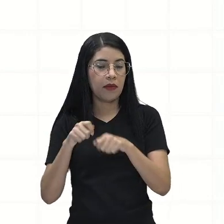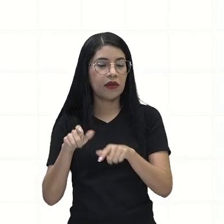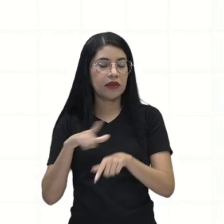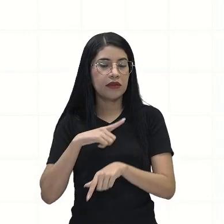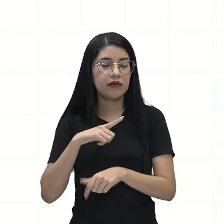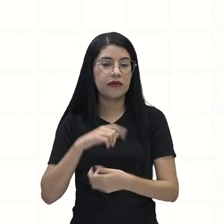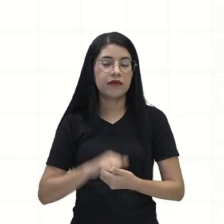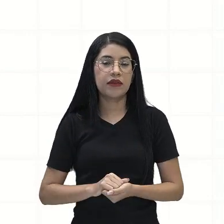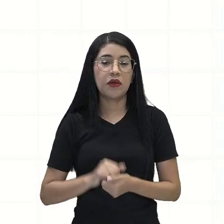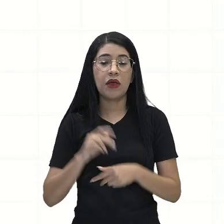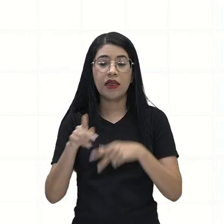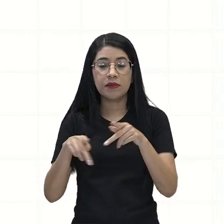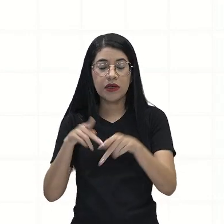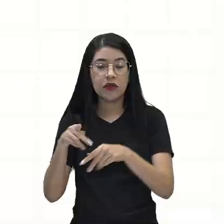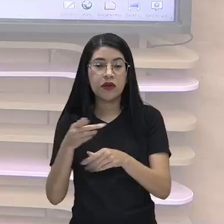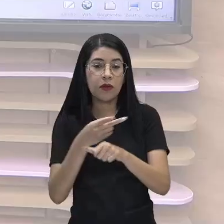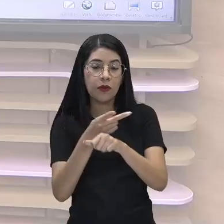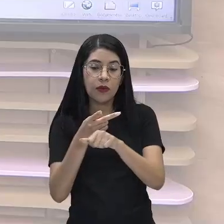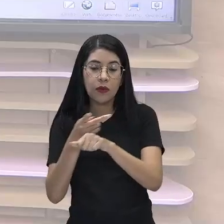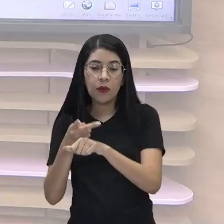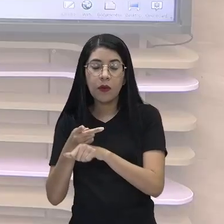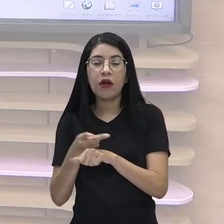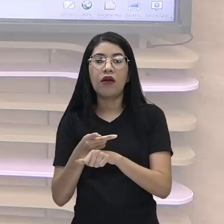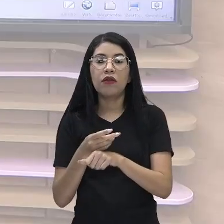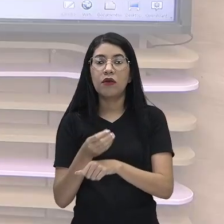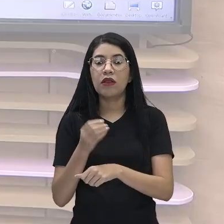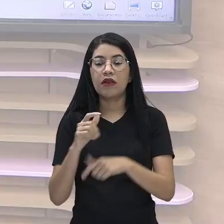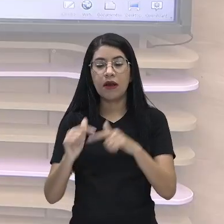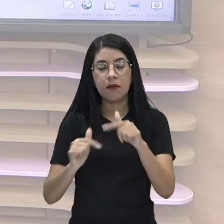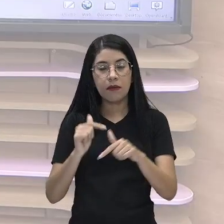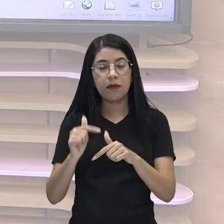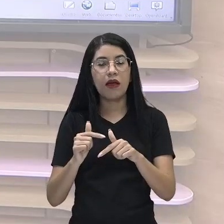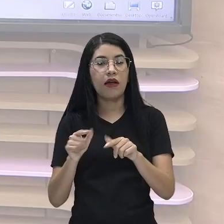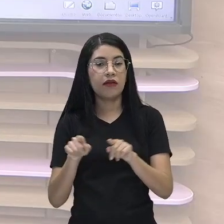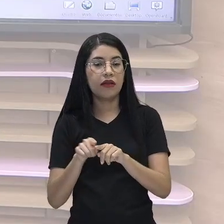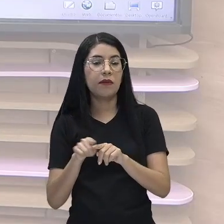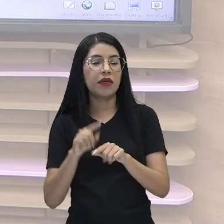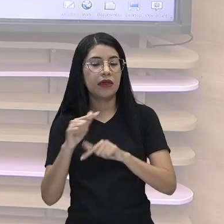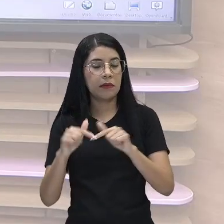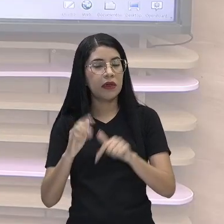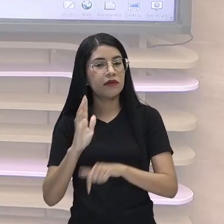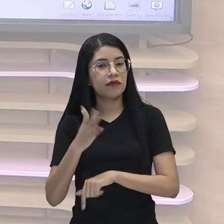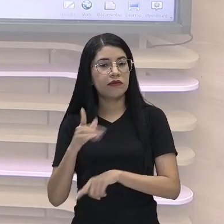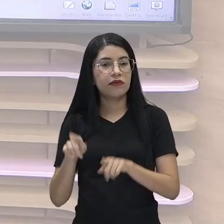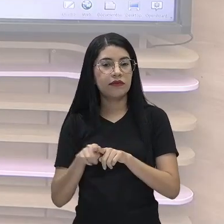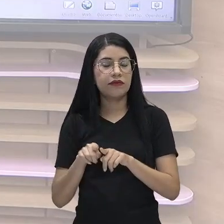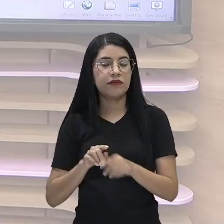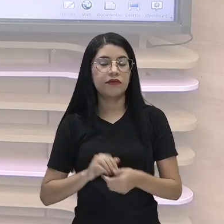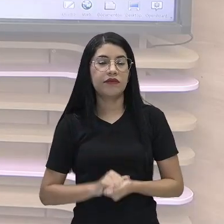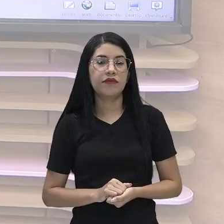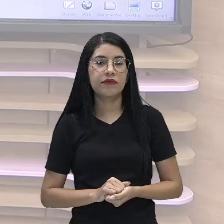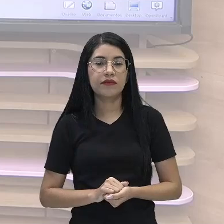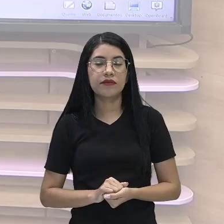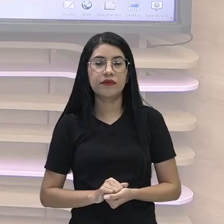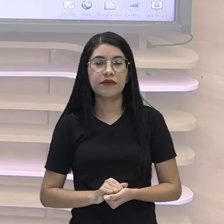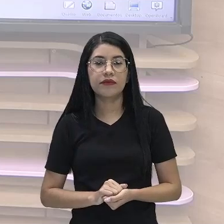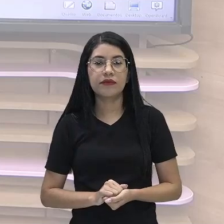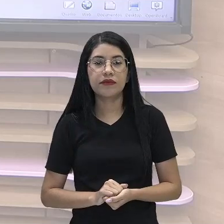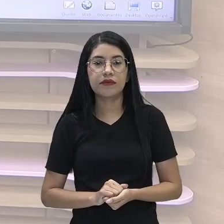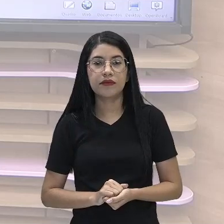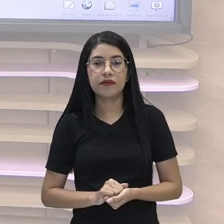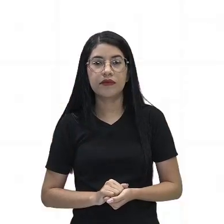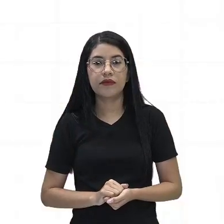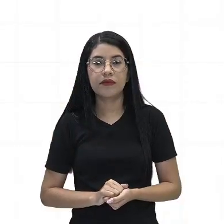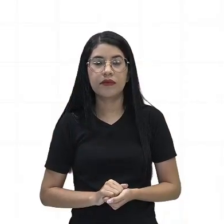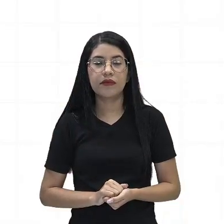que estão em busca de emprego, as pessoas que estão inseridas ali no mercado de trabalho, certo? Então, vamos verificar